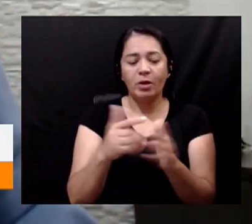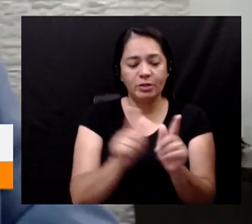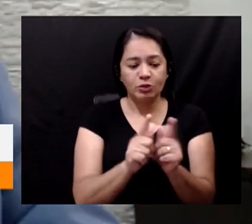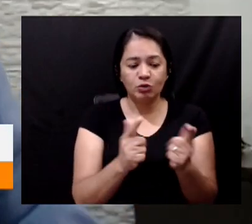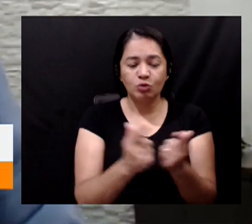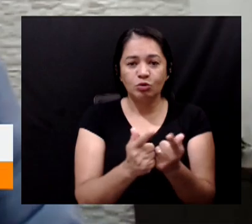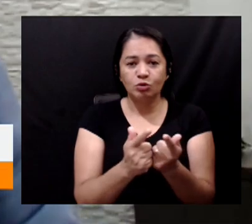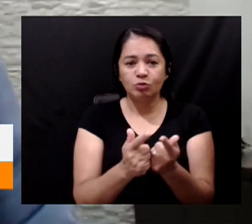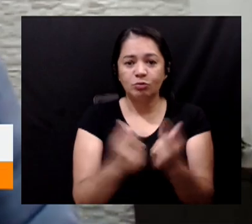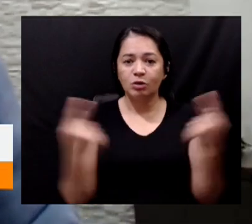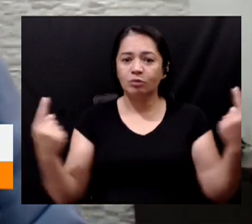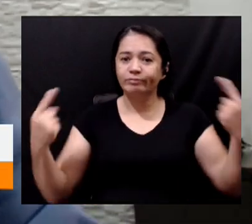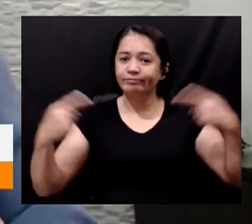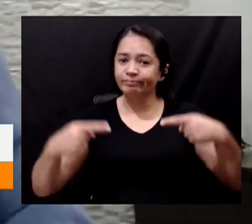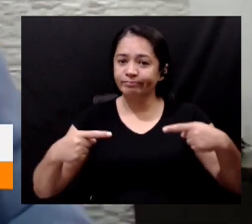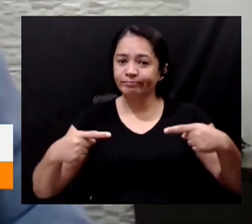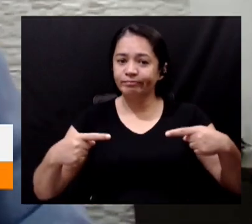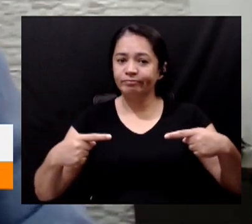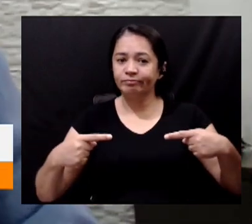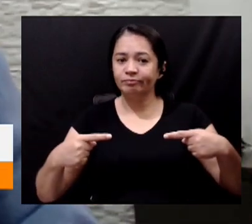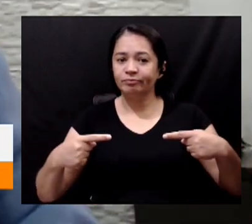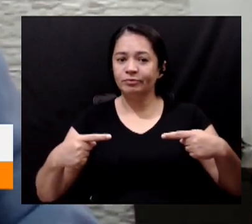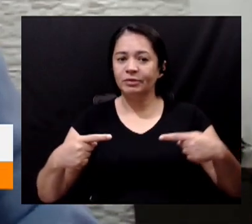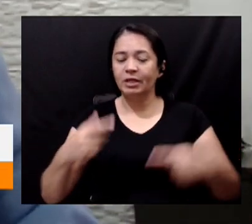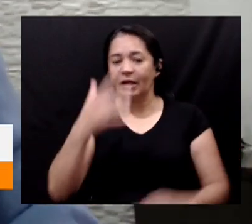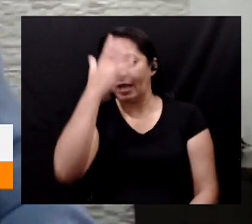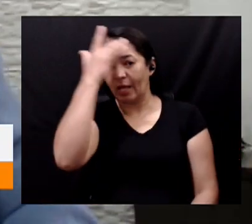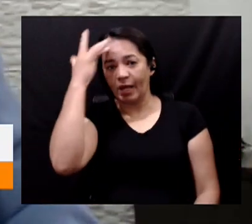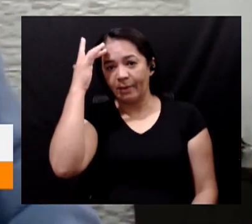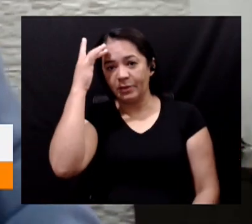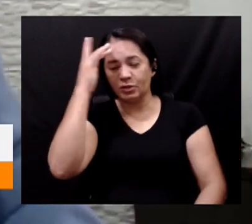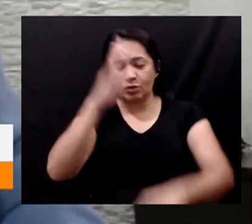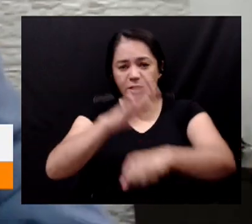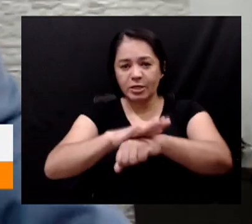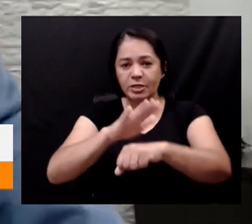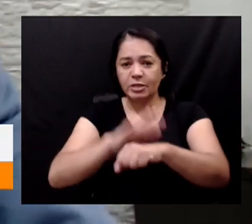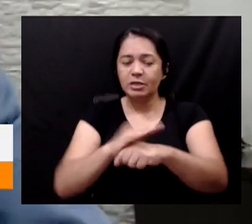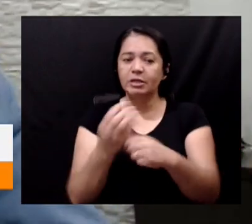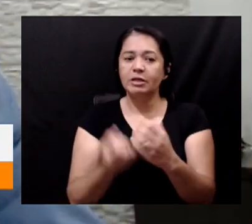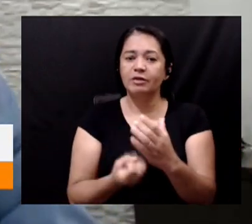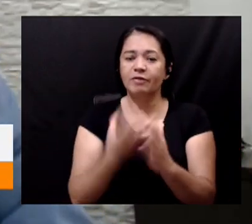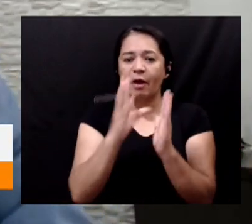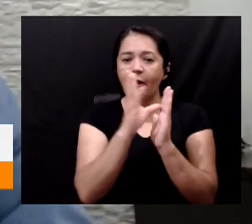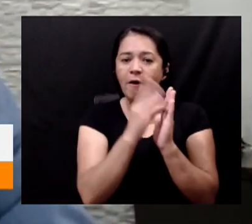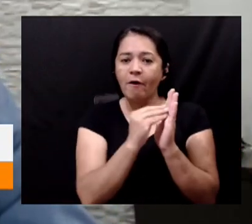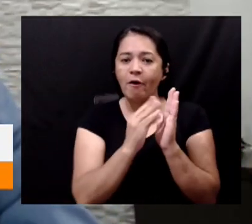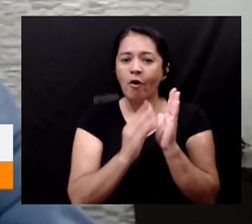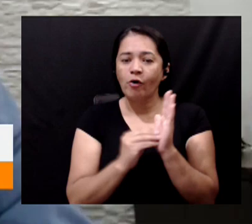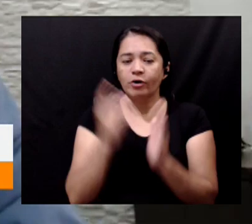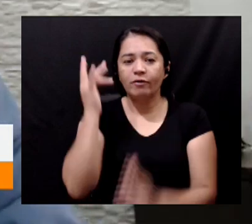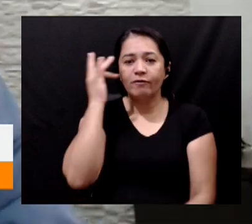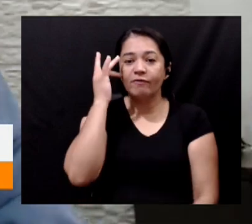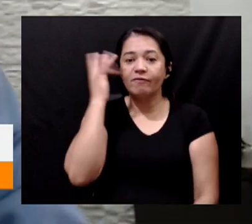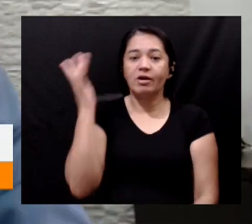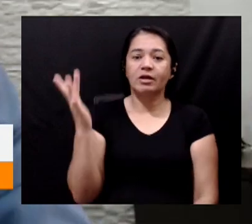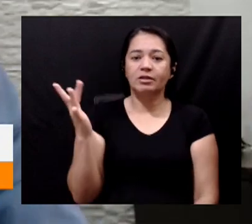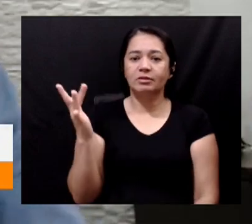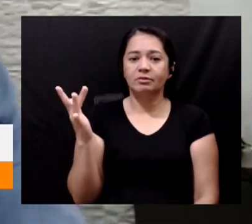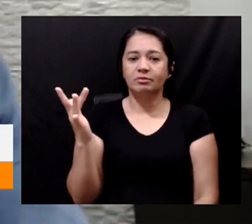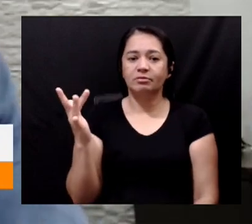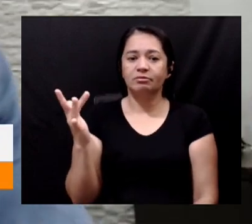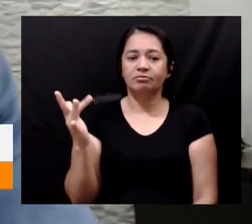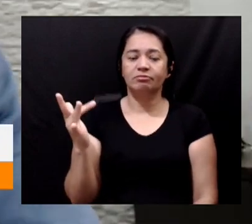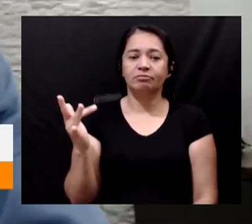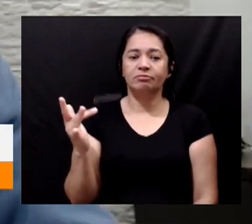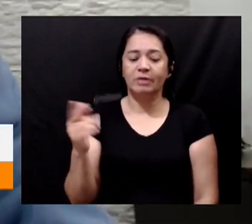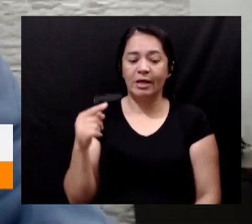desafios. Então, o sujeito que, digamos, que está criando um induzimento, uma facilitação desse tipo de ocorrência, ele vai responder